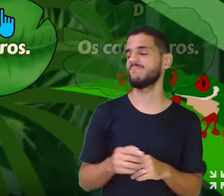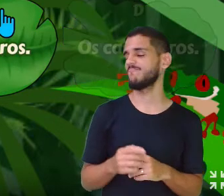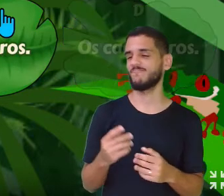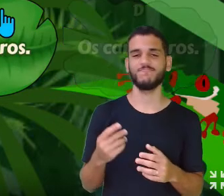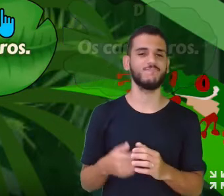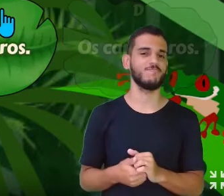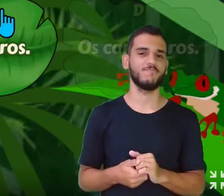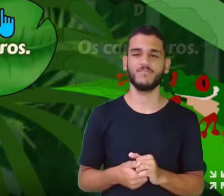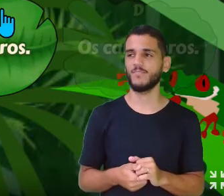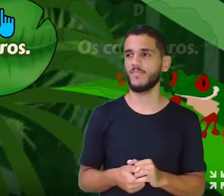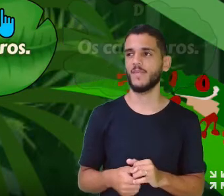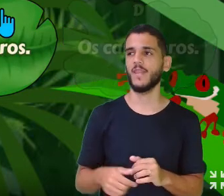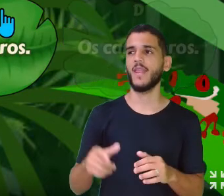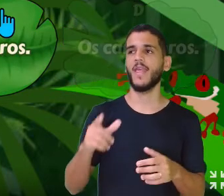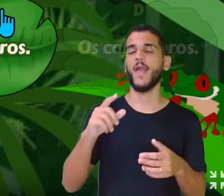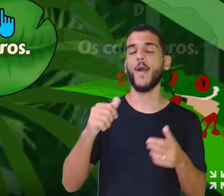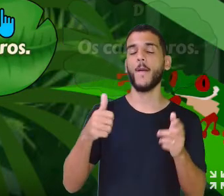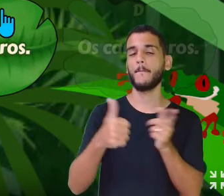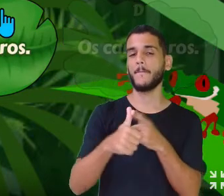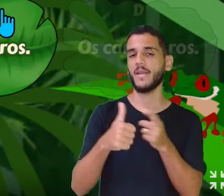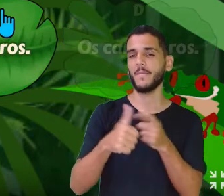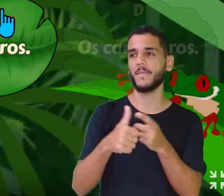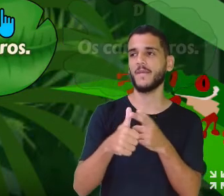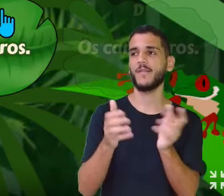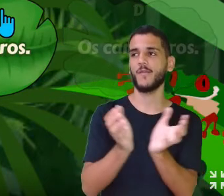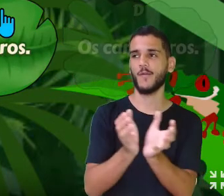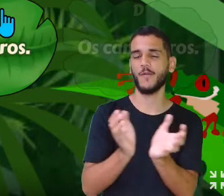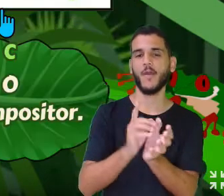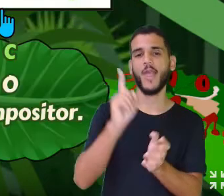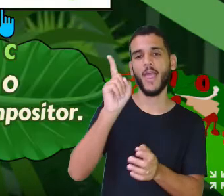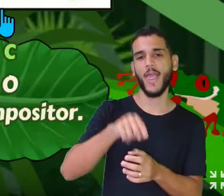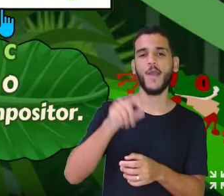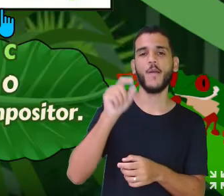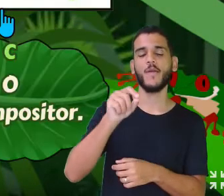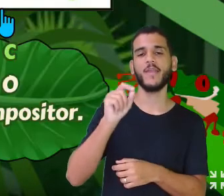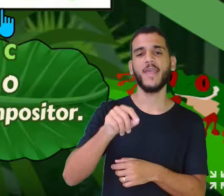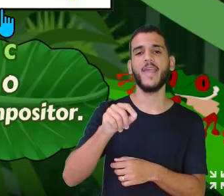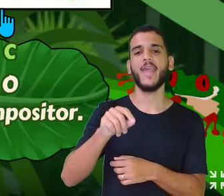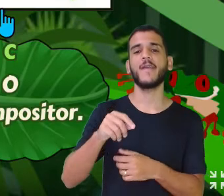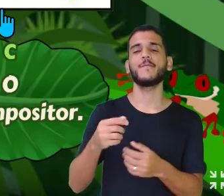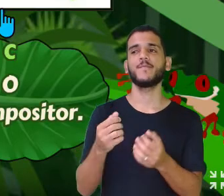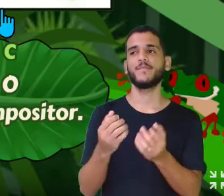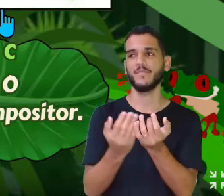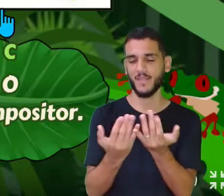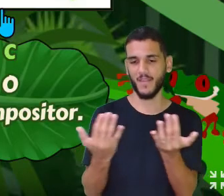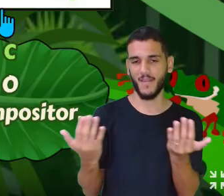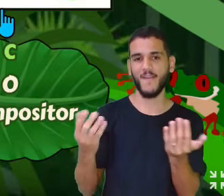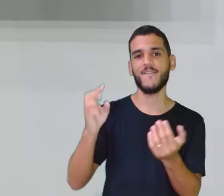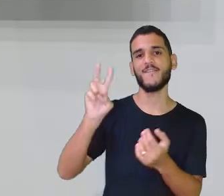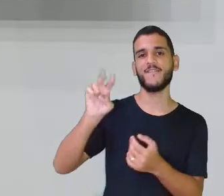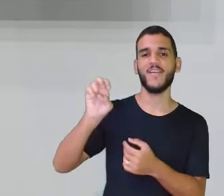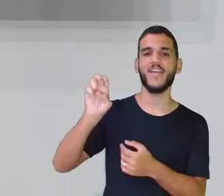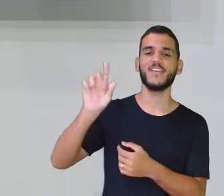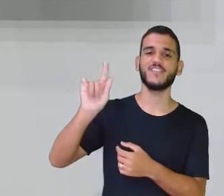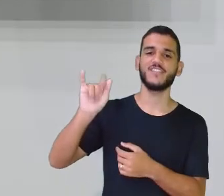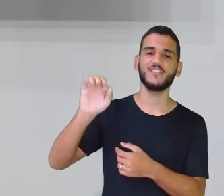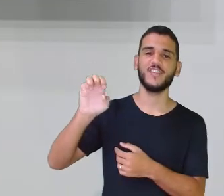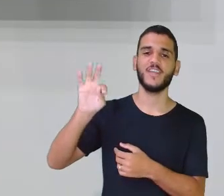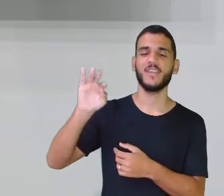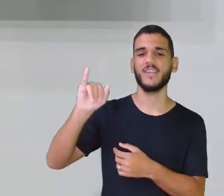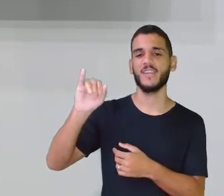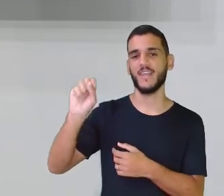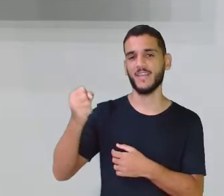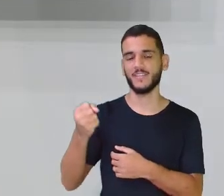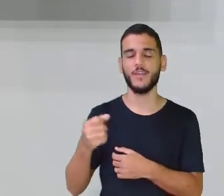Não. Quem está no topo da cadeia alimentar aqui são os vegetais. Agora, o porquê vai ficar para a próxima aula, tá? Porque a